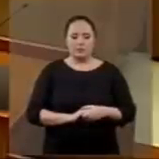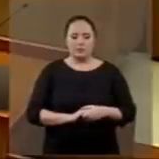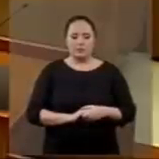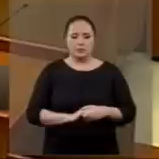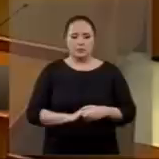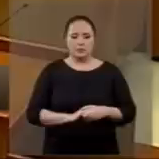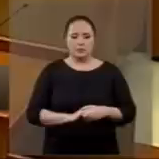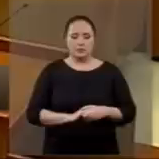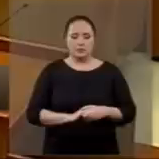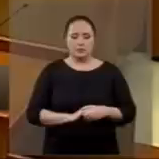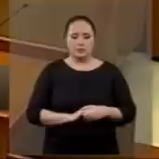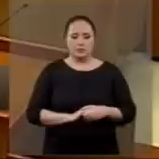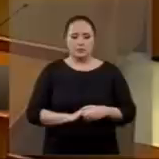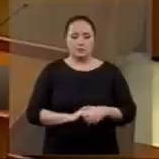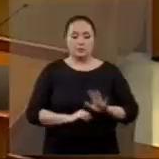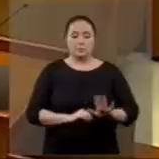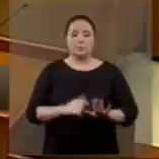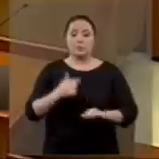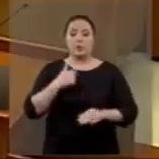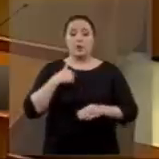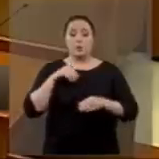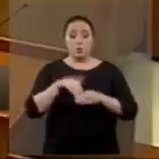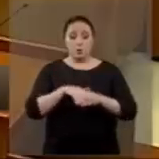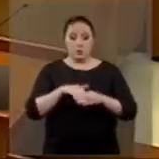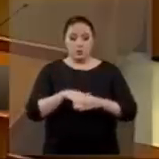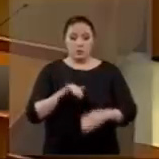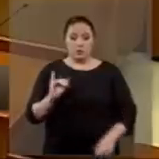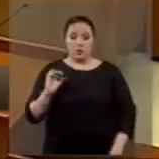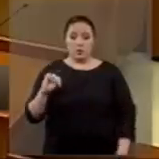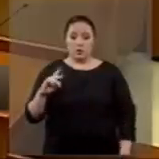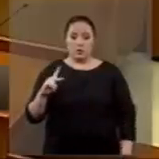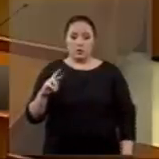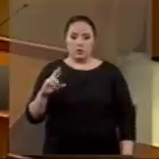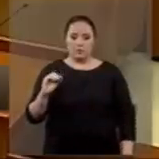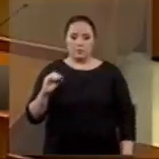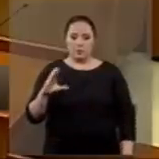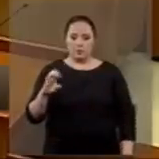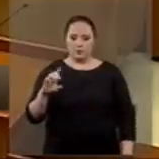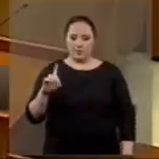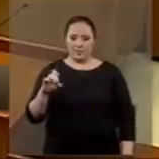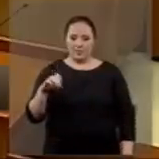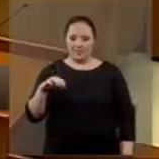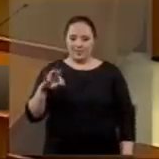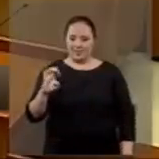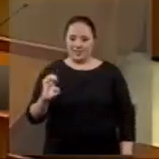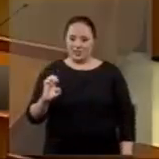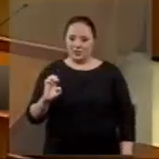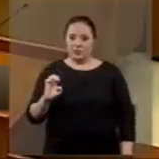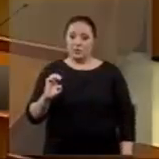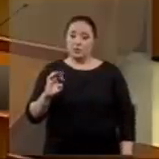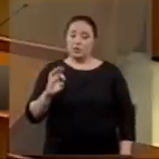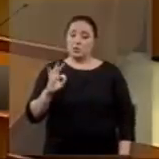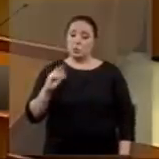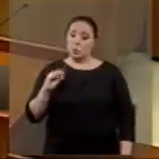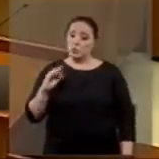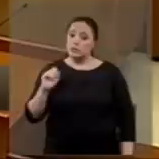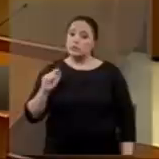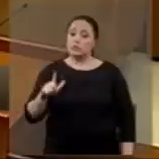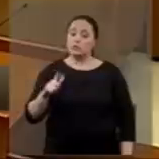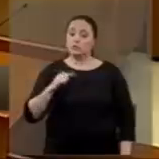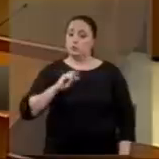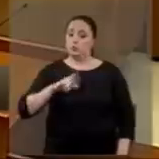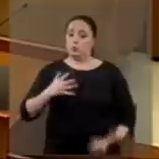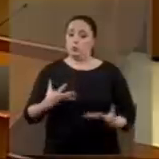Desculpe, mas eu estava fazendo uma audiência, mas eu. Não, eu estou votando no sentido da improcedência total. E não adoto esses